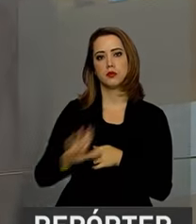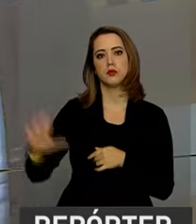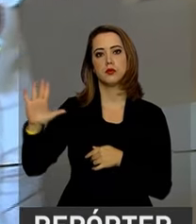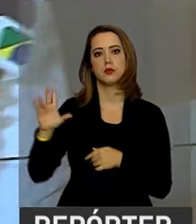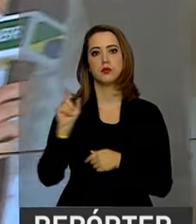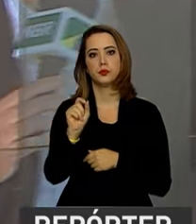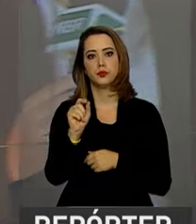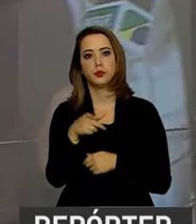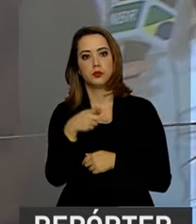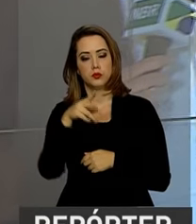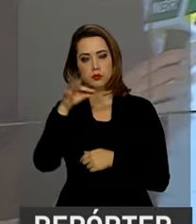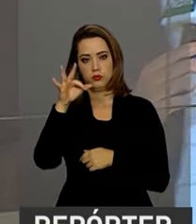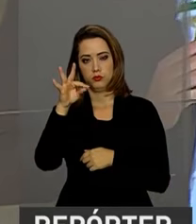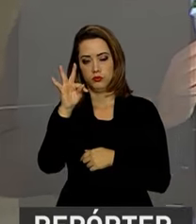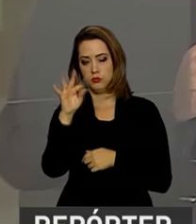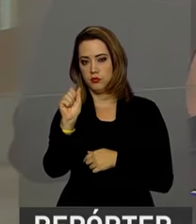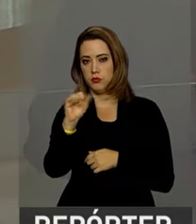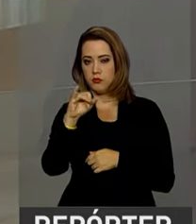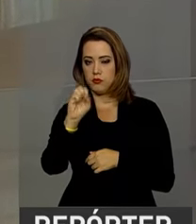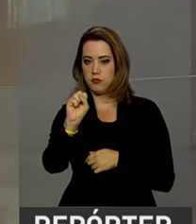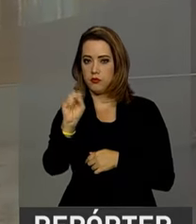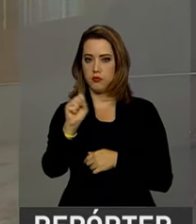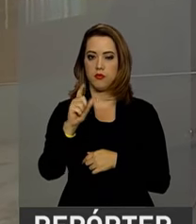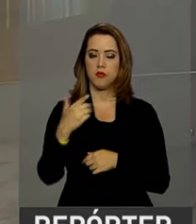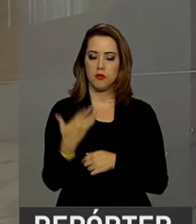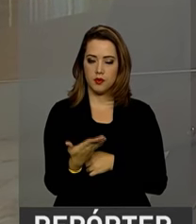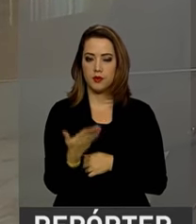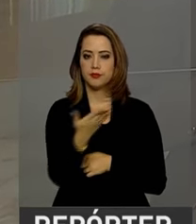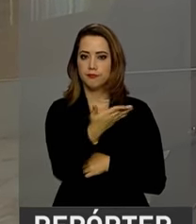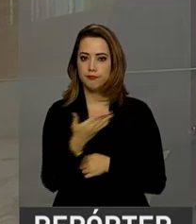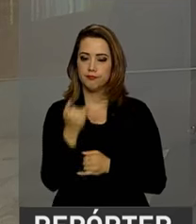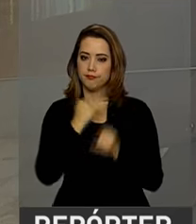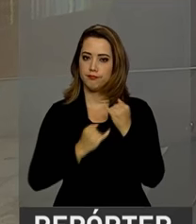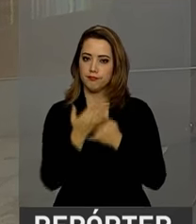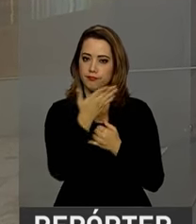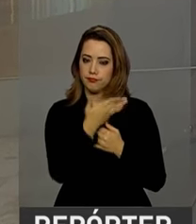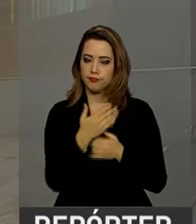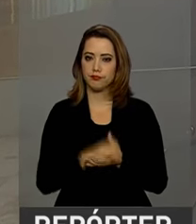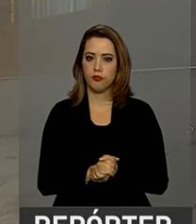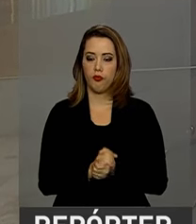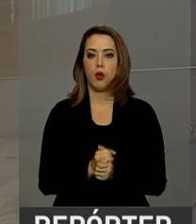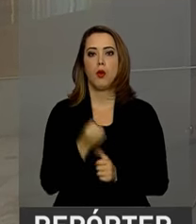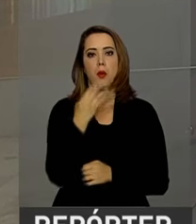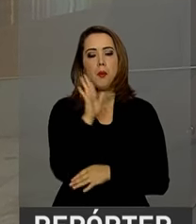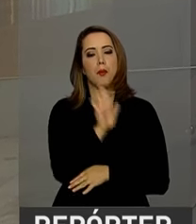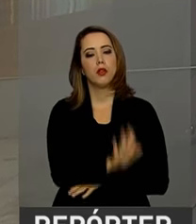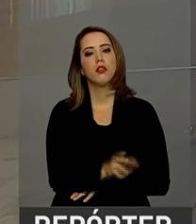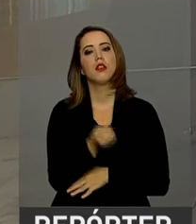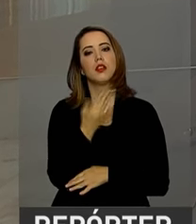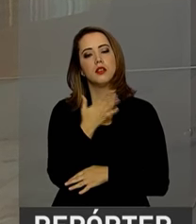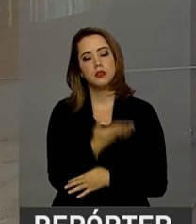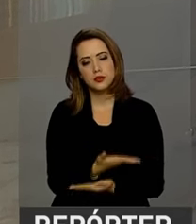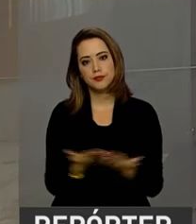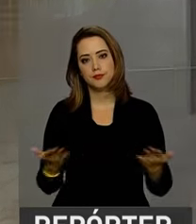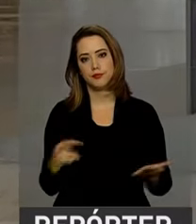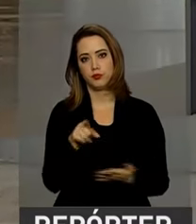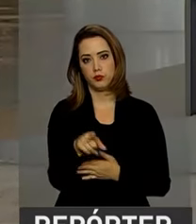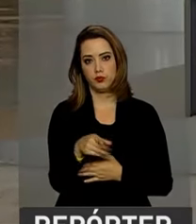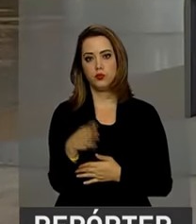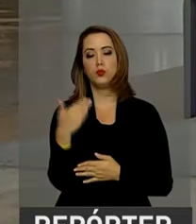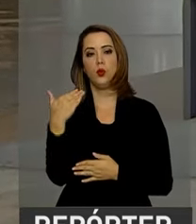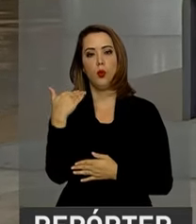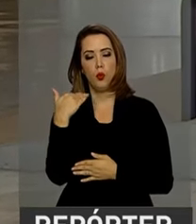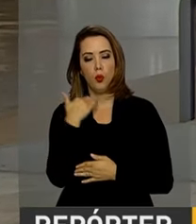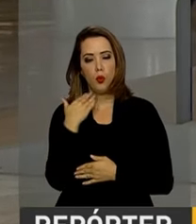repórter Taísa Dias, que tem mais informações pra gente sobre esse assunto. Boa tarde, Taísa. Boa tarde, Leandro. Boa tarde a todos. O Banco Central